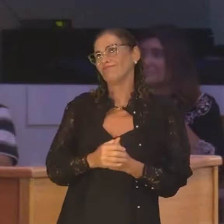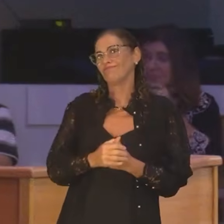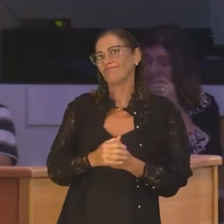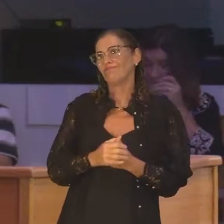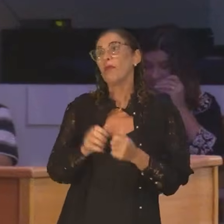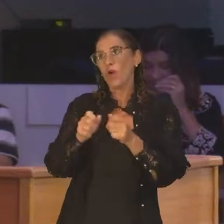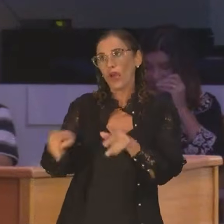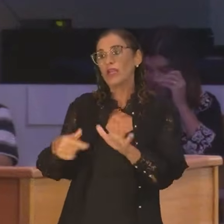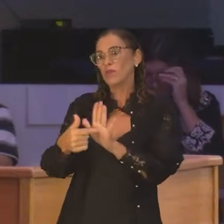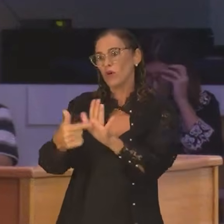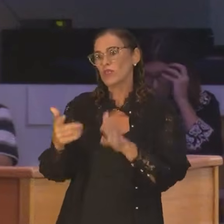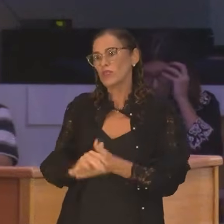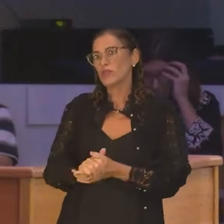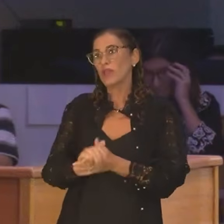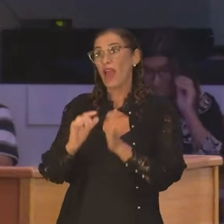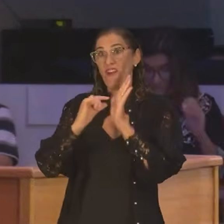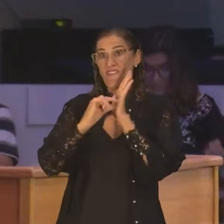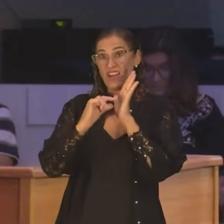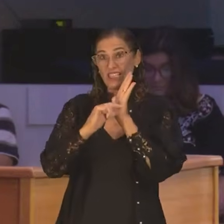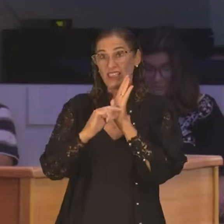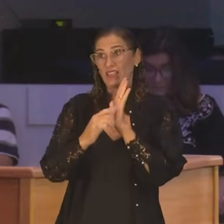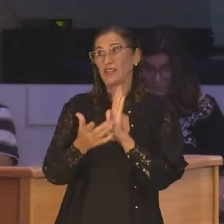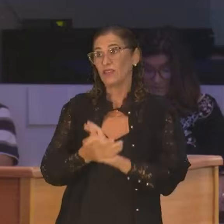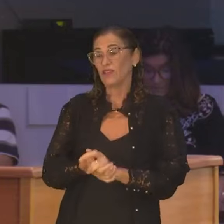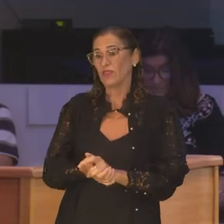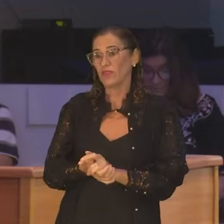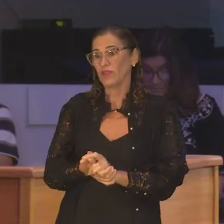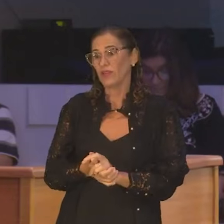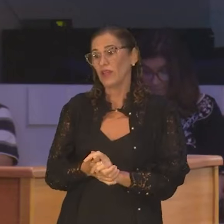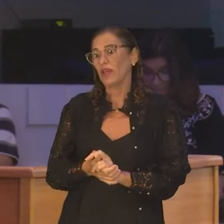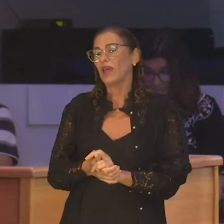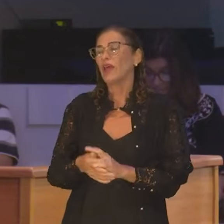Sabe esse versículo? Agradece a Deus. Eu não sei